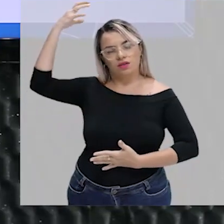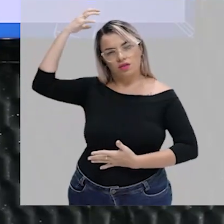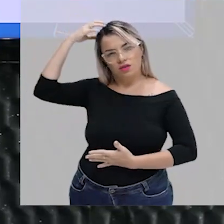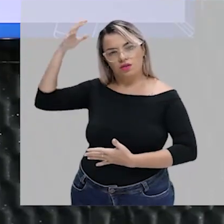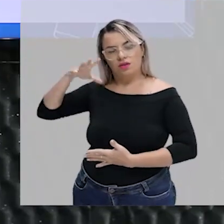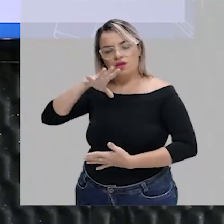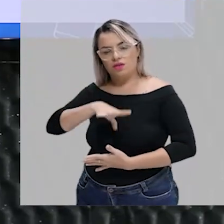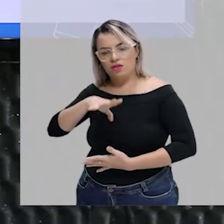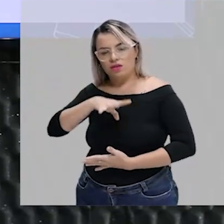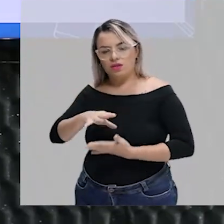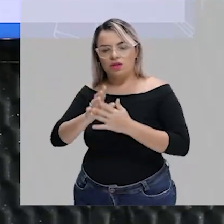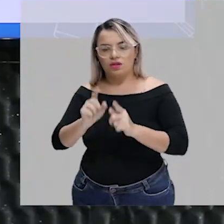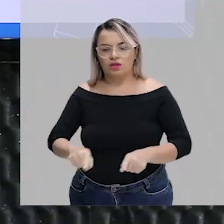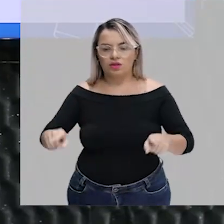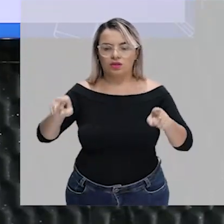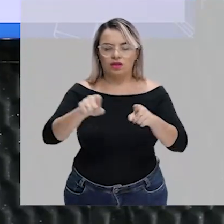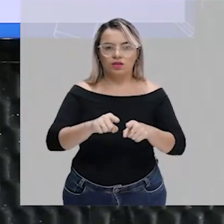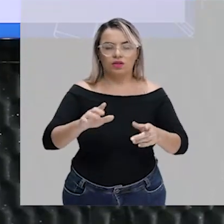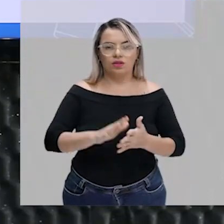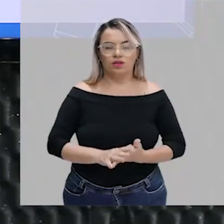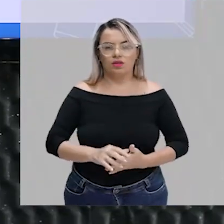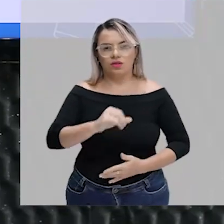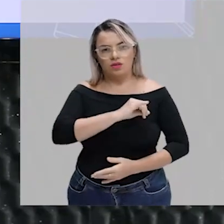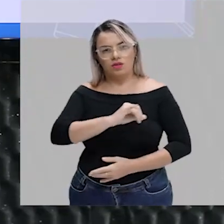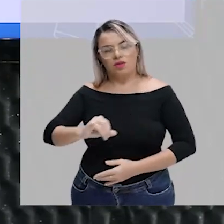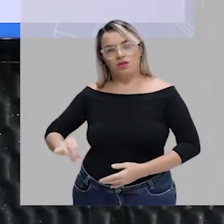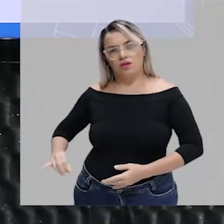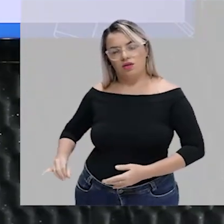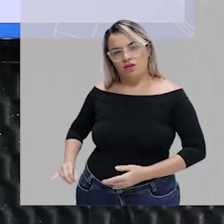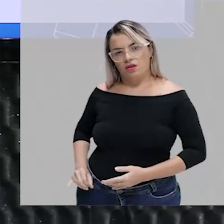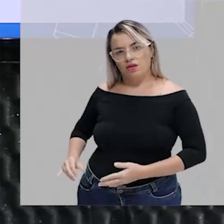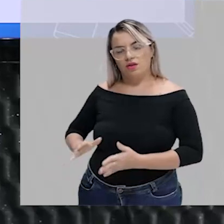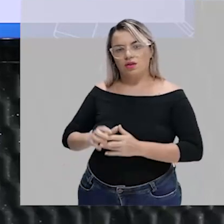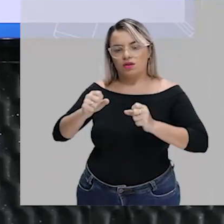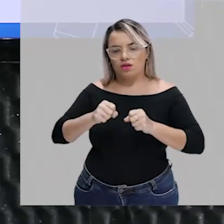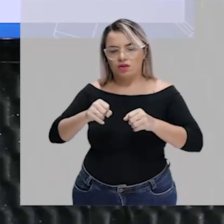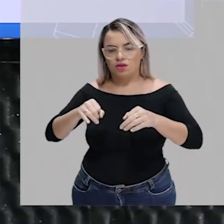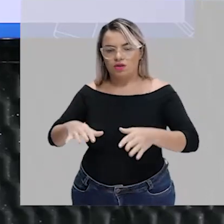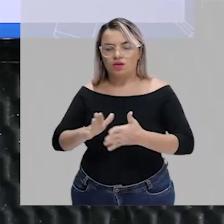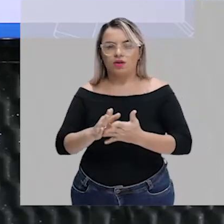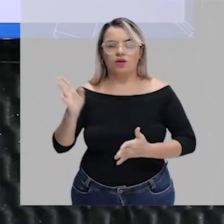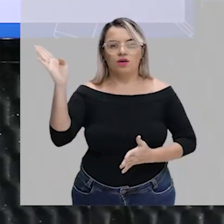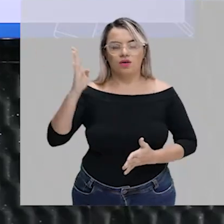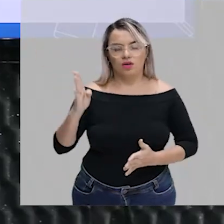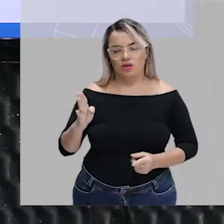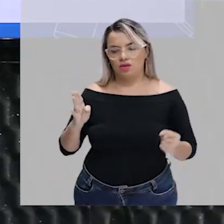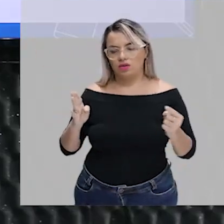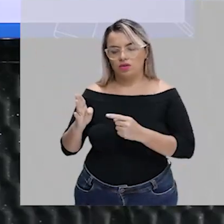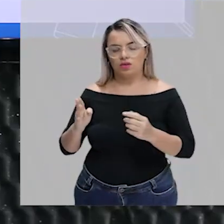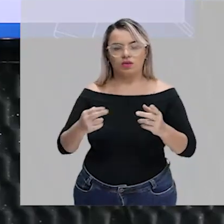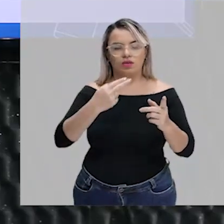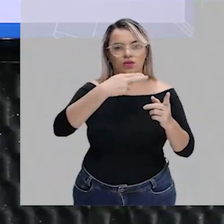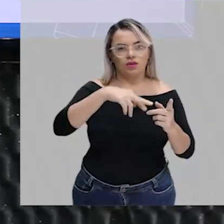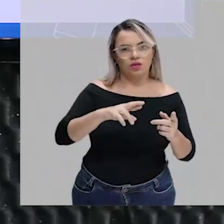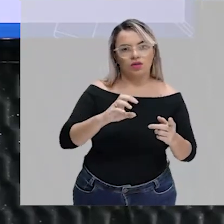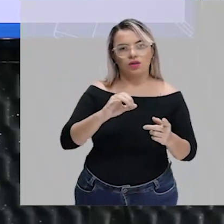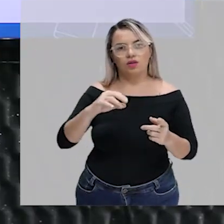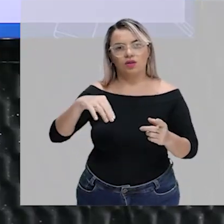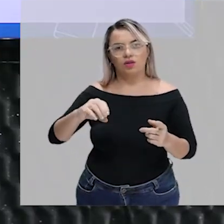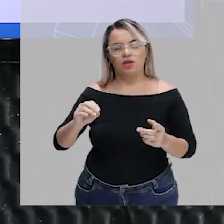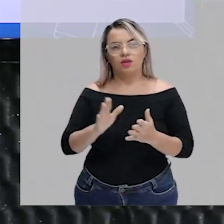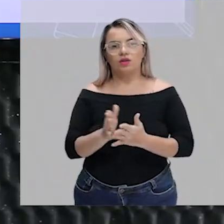Império Colonial também, né? Era o Reino Unido, o Brasil se chamou Reino Unido de Brasil, Portugal e